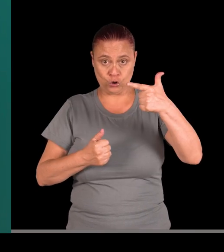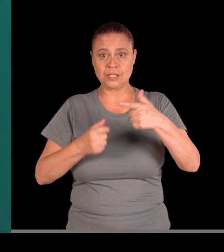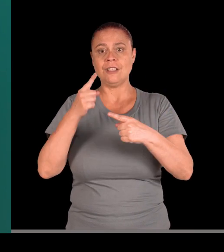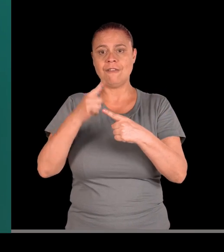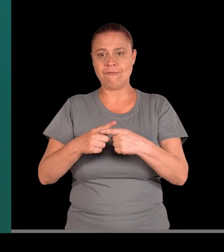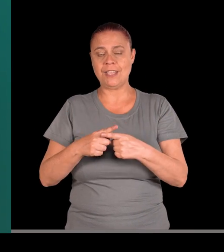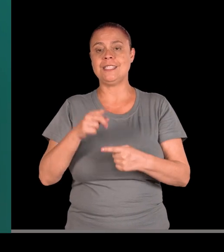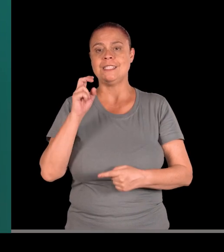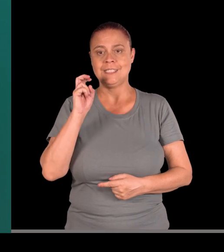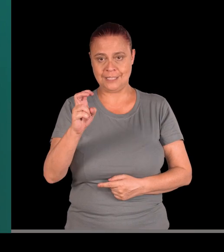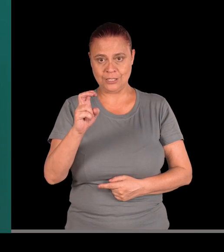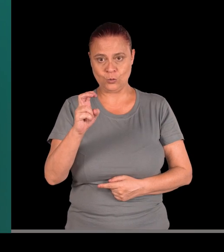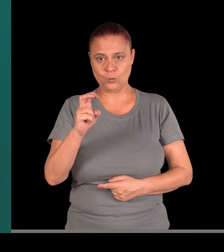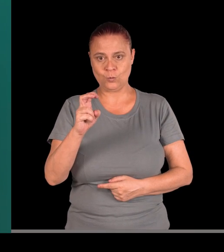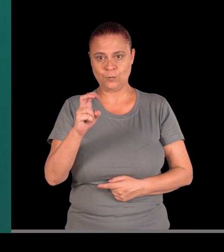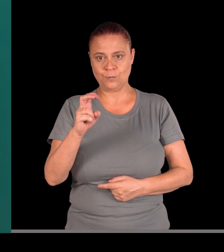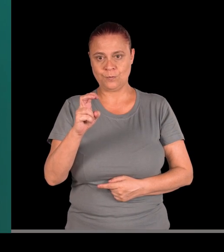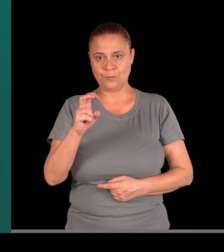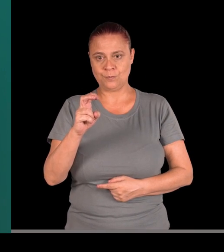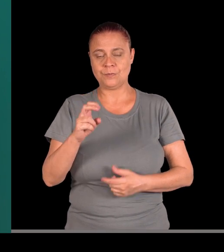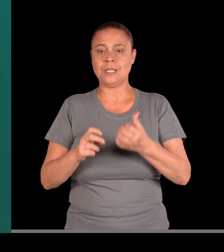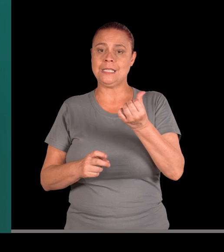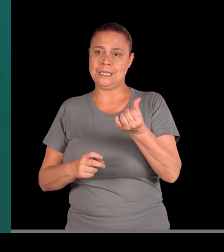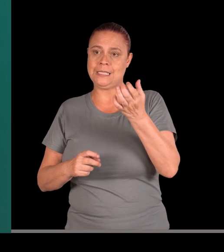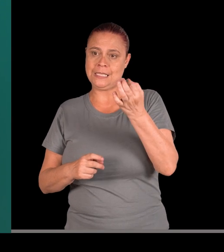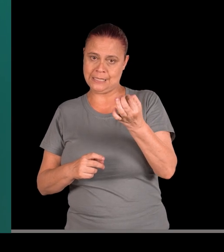3, 12. 12 vezes 5,